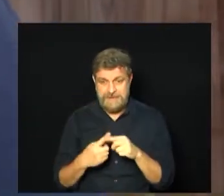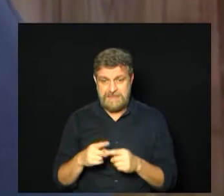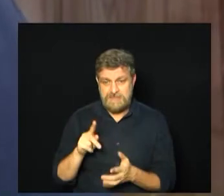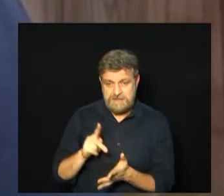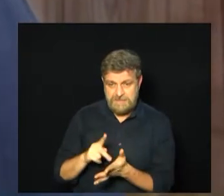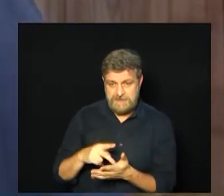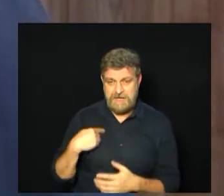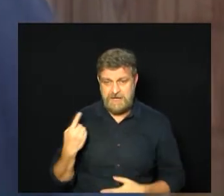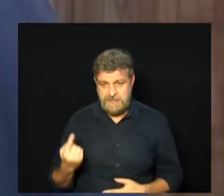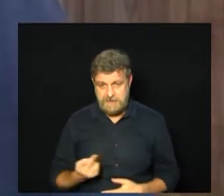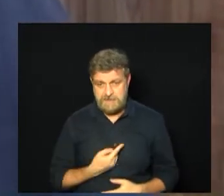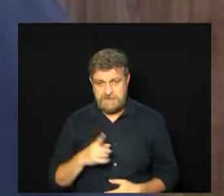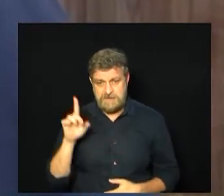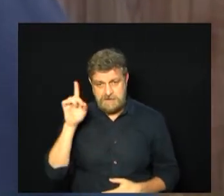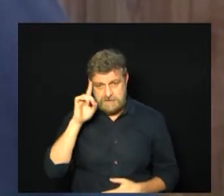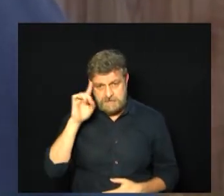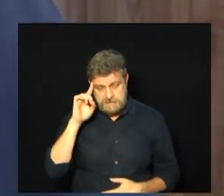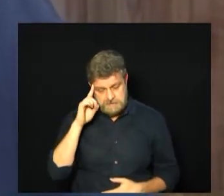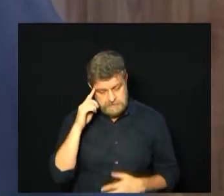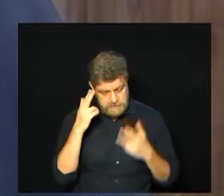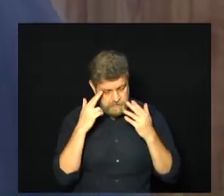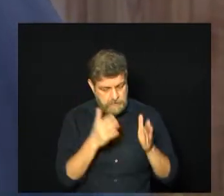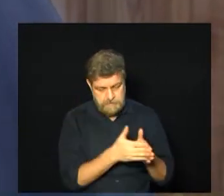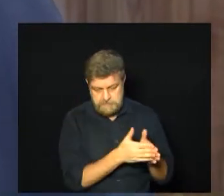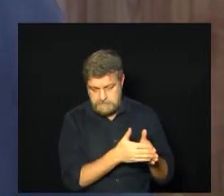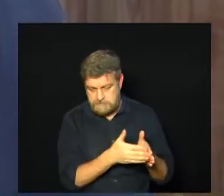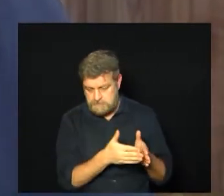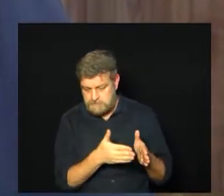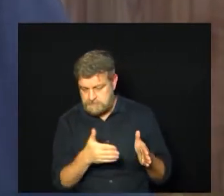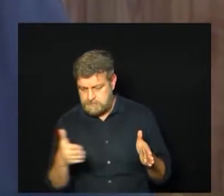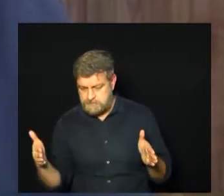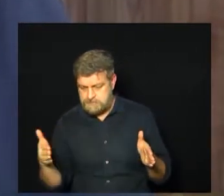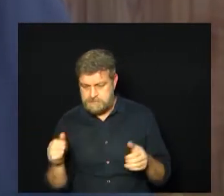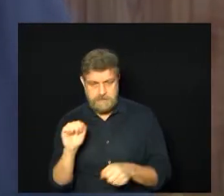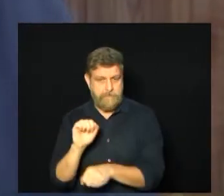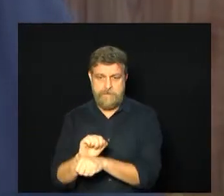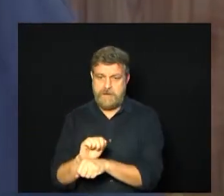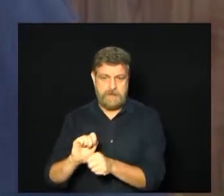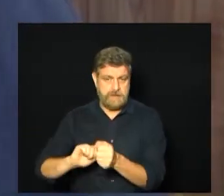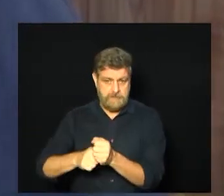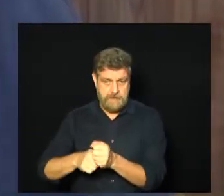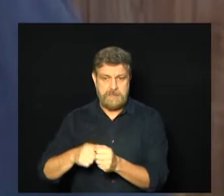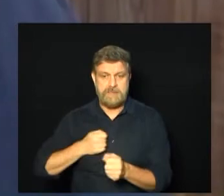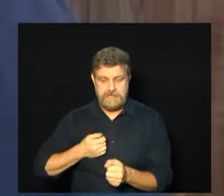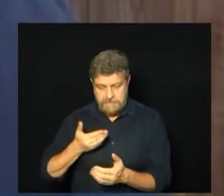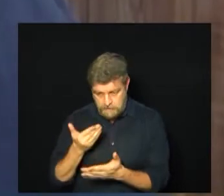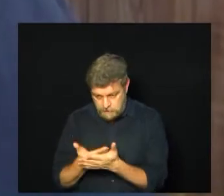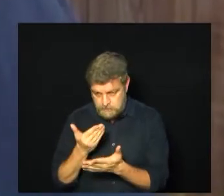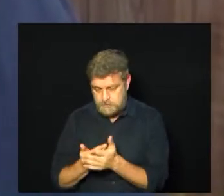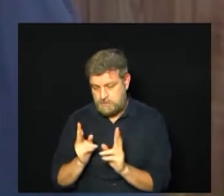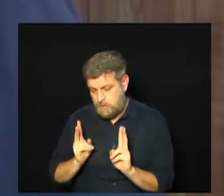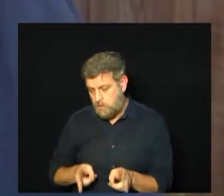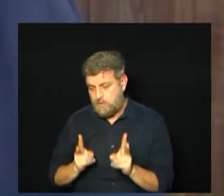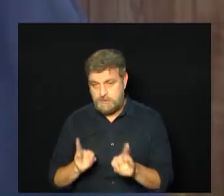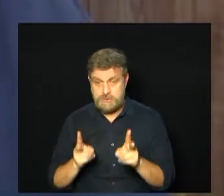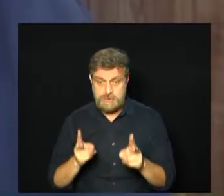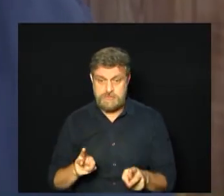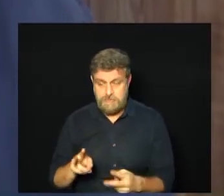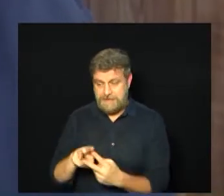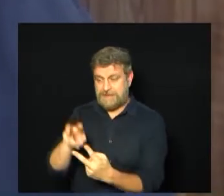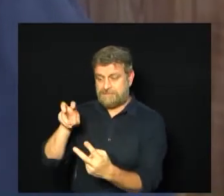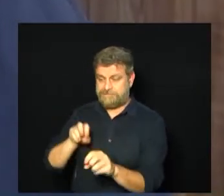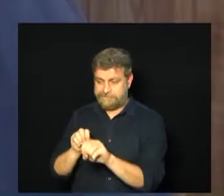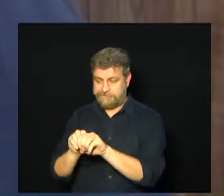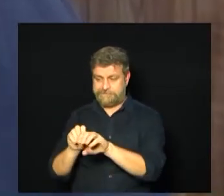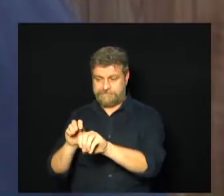nós cumprimos os dias letivos normalmente, né? Não houve alteração no cumprimento de dias letivos. E é